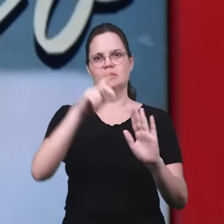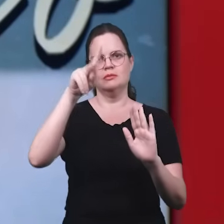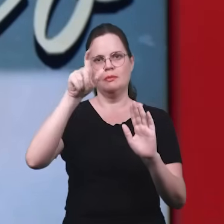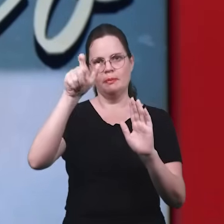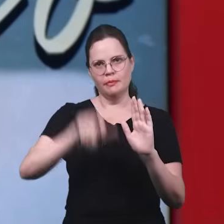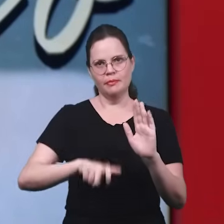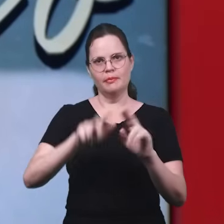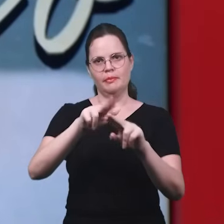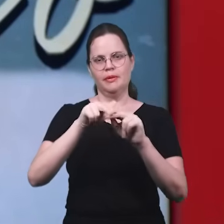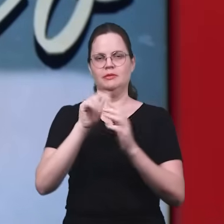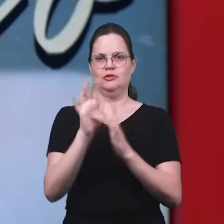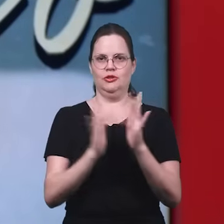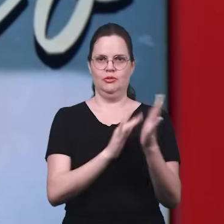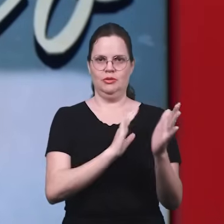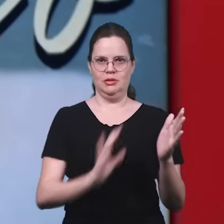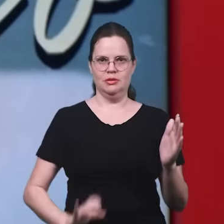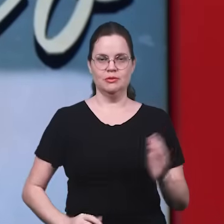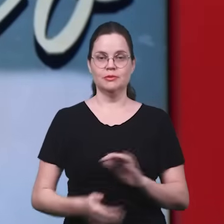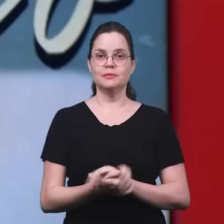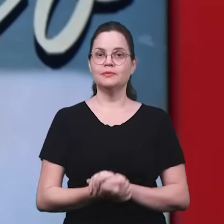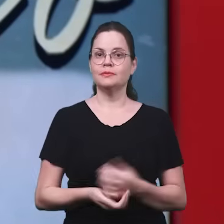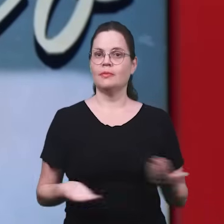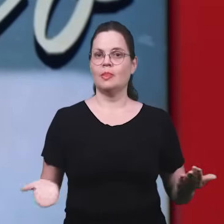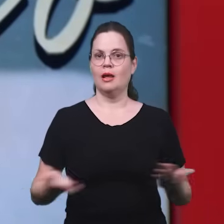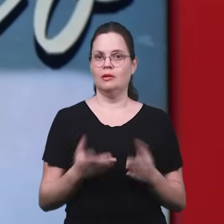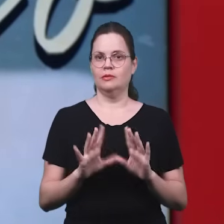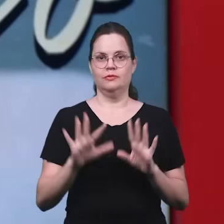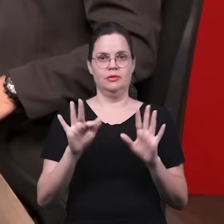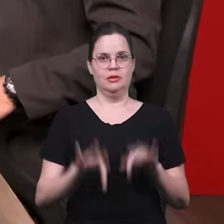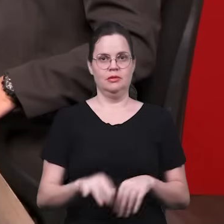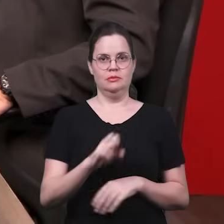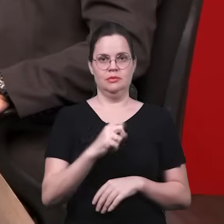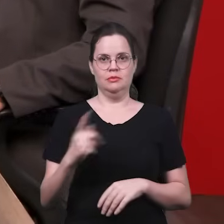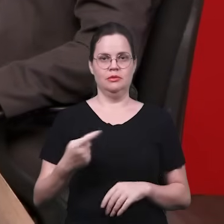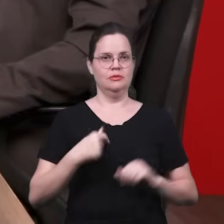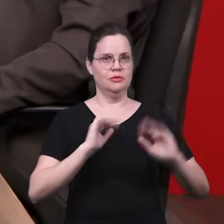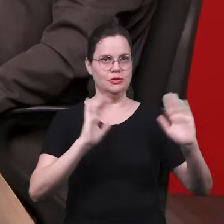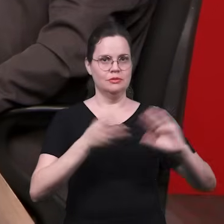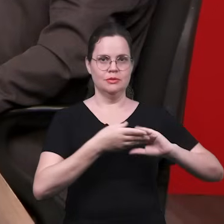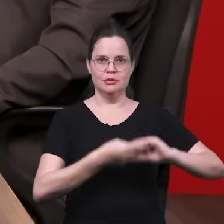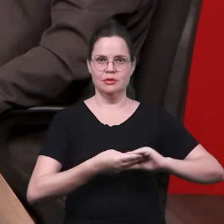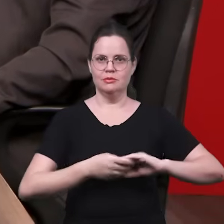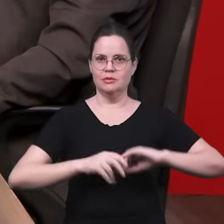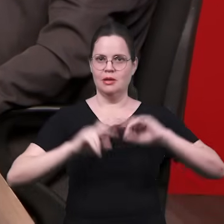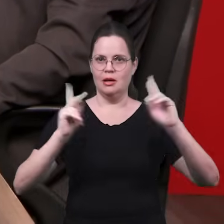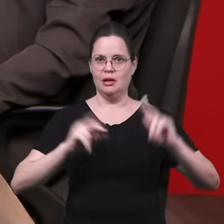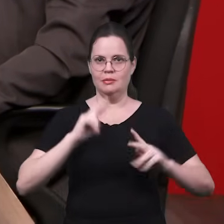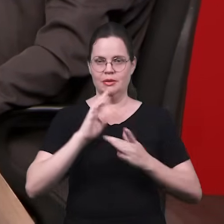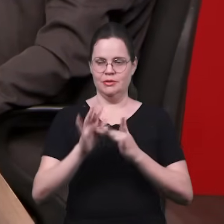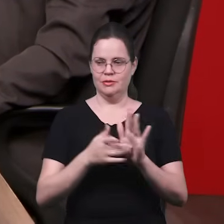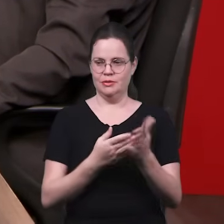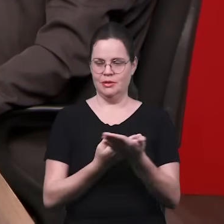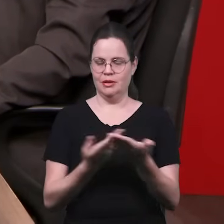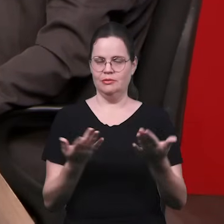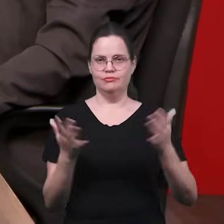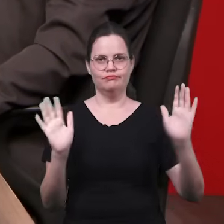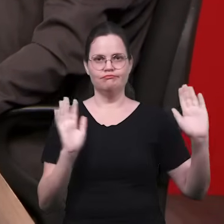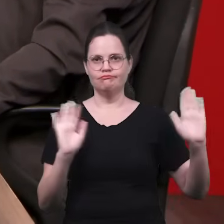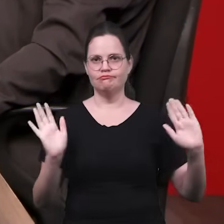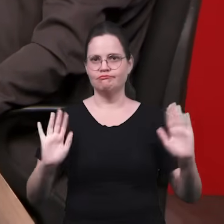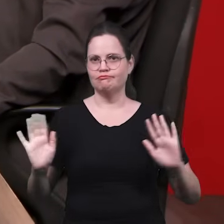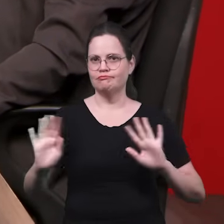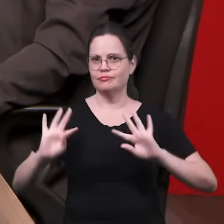Jesus. Nós encerramos então aqui esse episódio, despedimos o pastor Kleber. A paz do Senhor. Pastor Fernando. Paz do